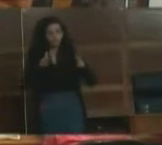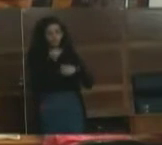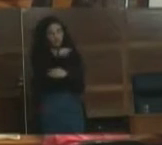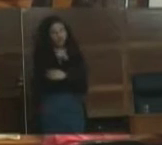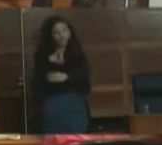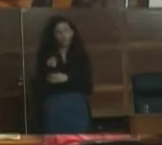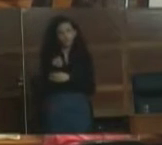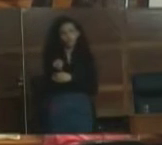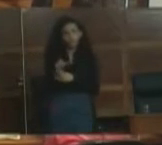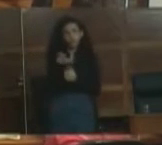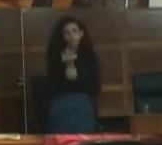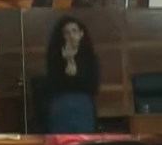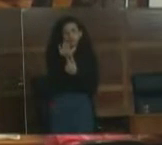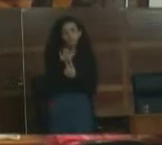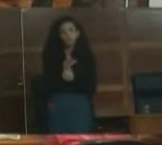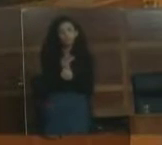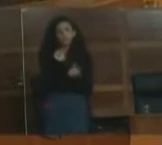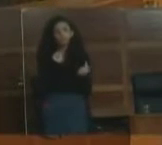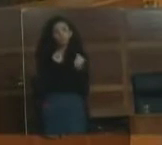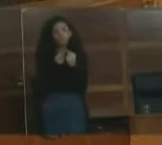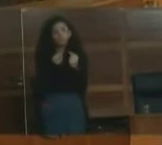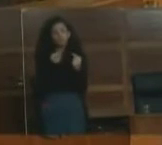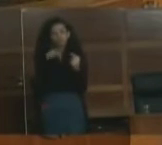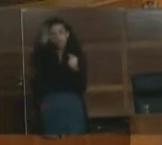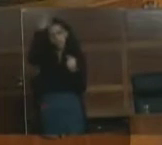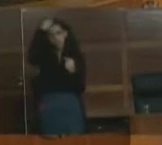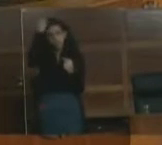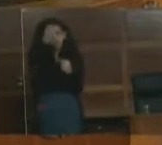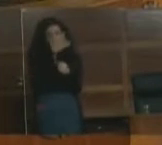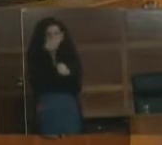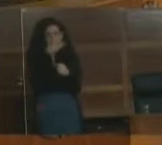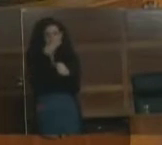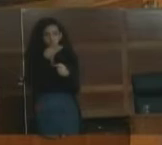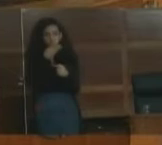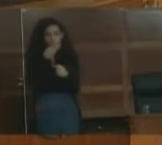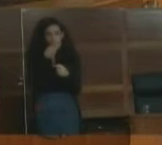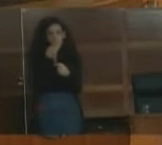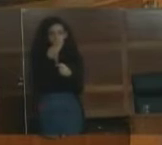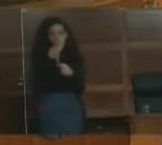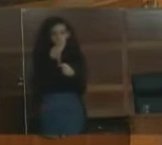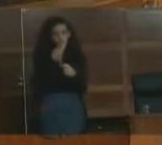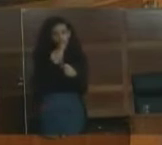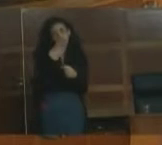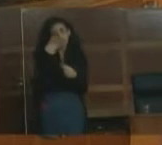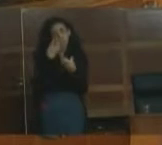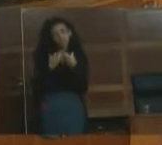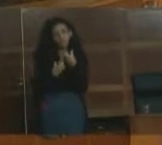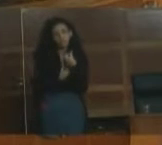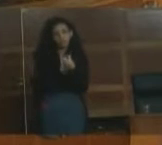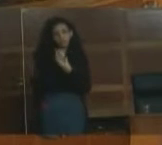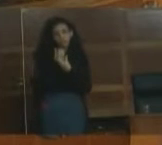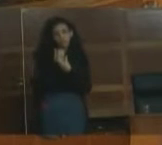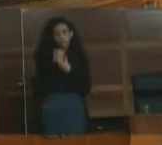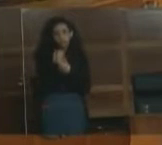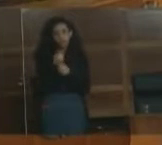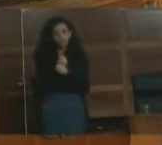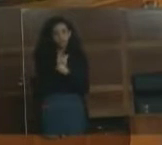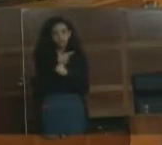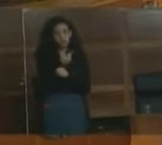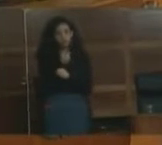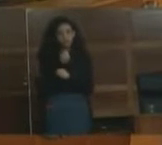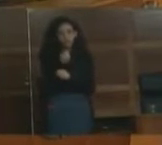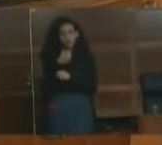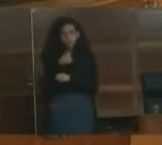metas fiscais do município de angra dos reis do 3º quadrimestre 2019 senhoras e senhores presentes secretários